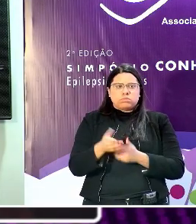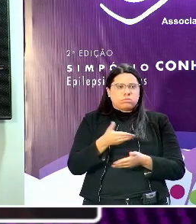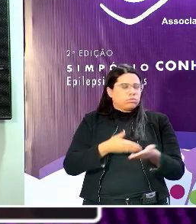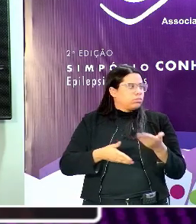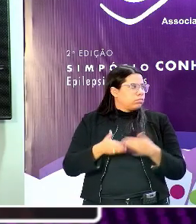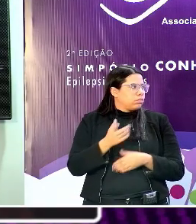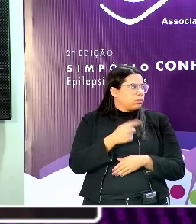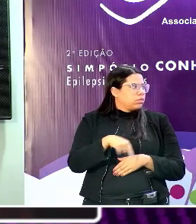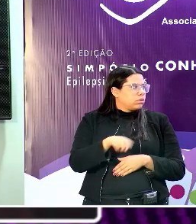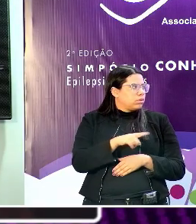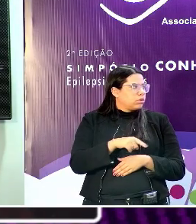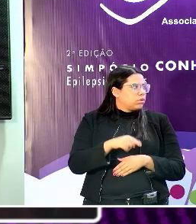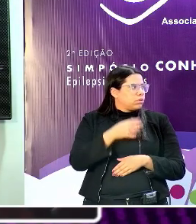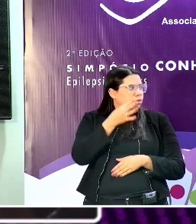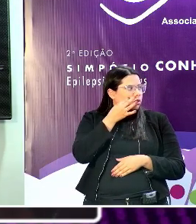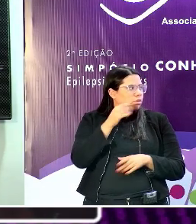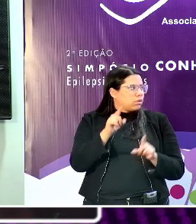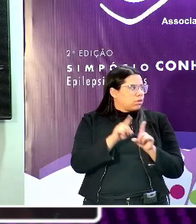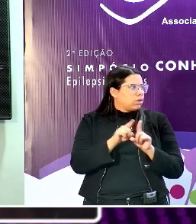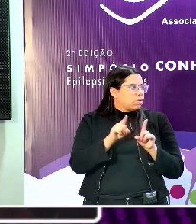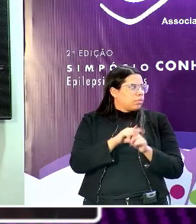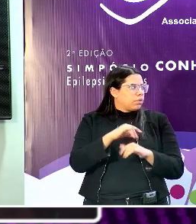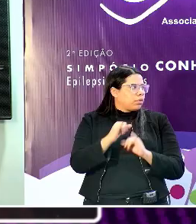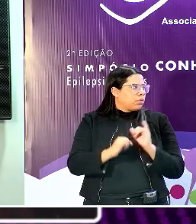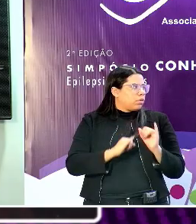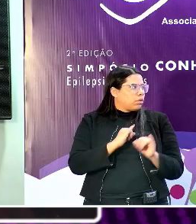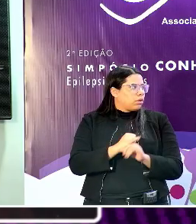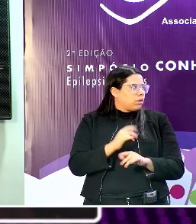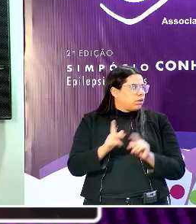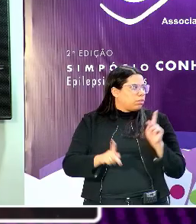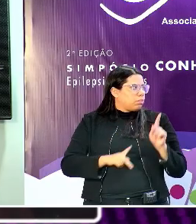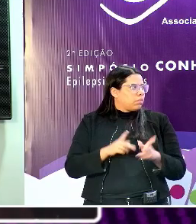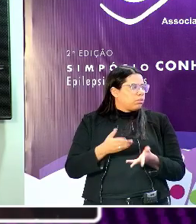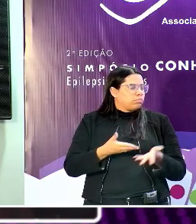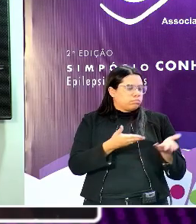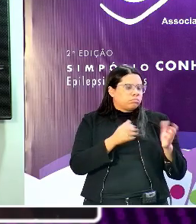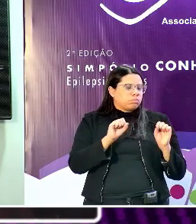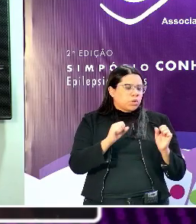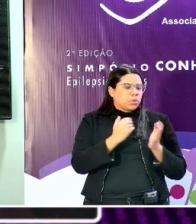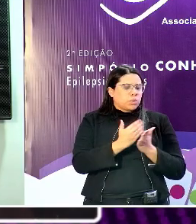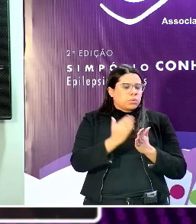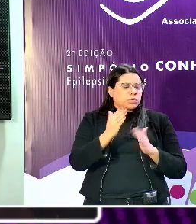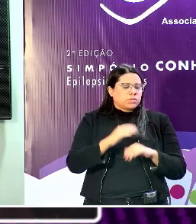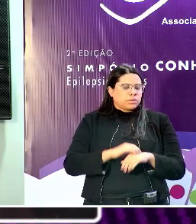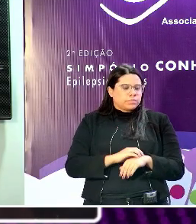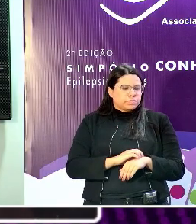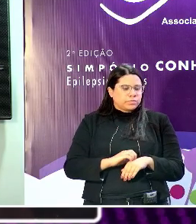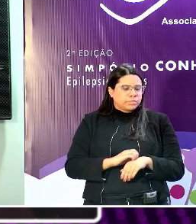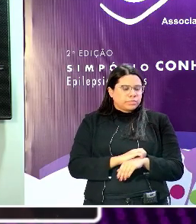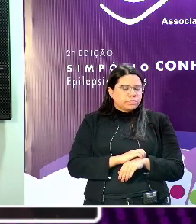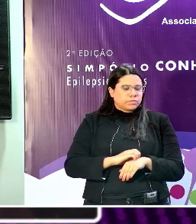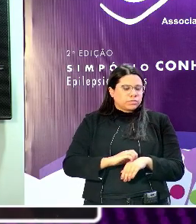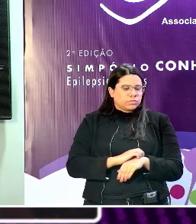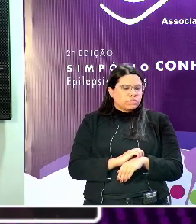tanto de vocês aqui presentes quanto do público online. Doutor Lécio, a palavra é sua, a moderação é sua. Obrigada.